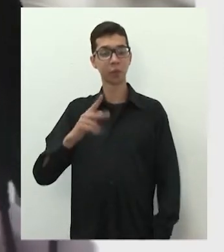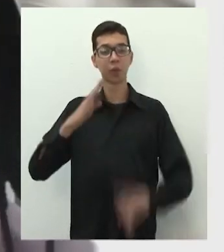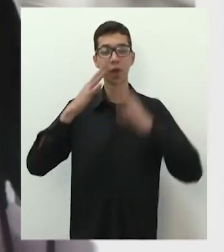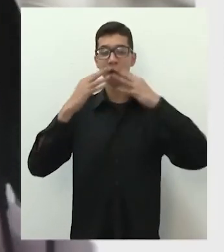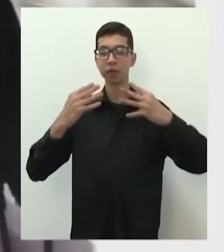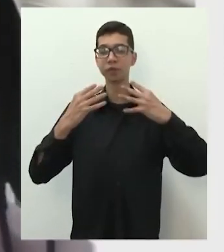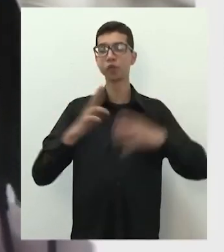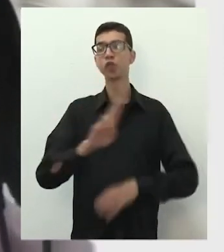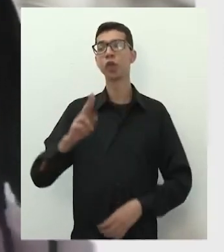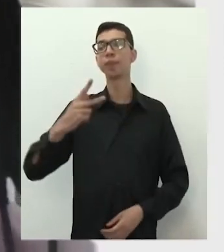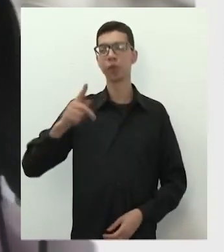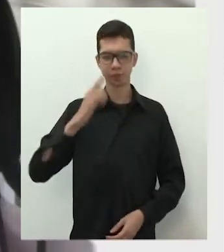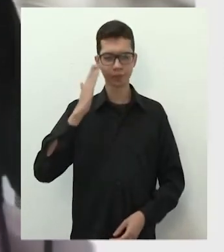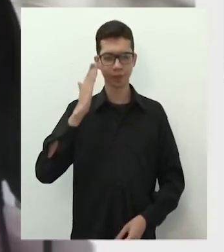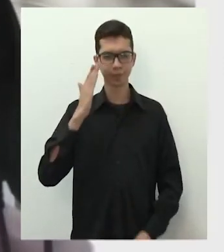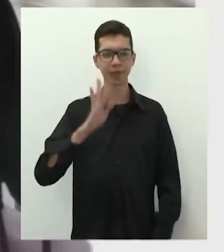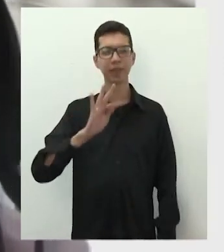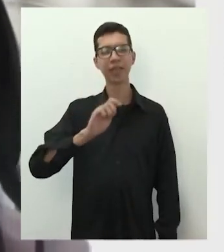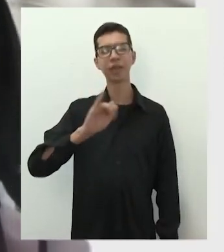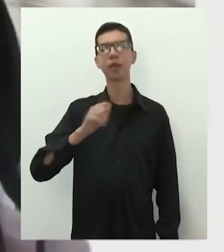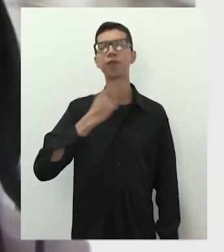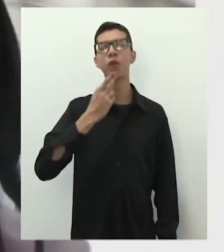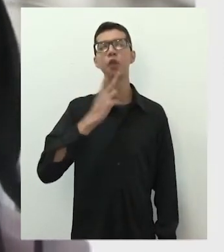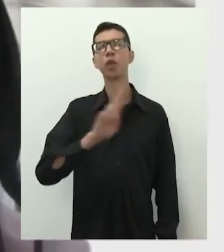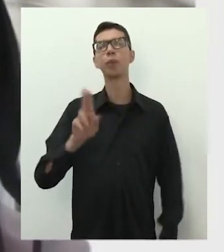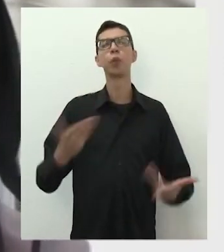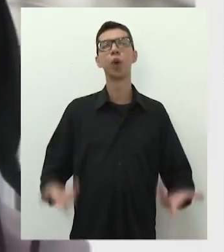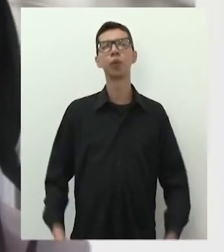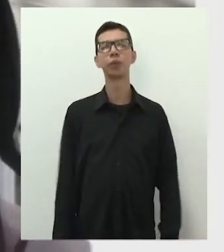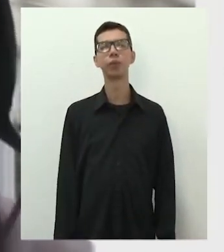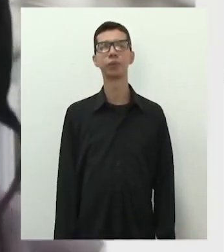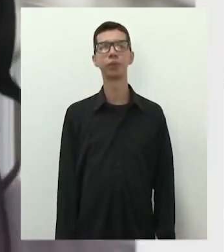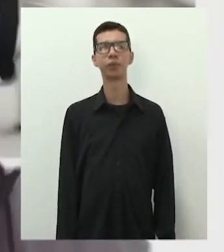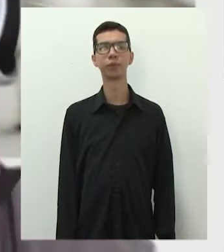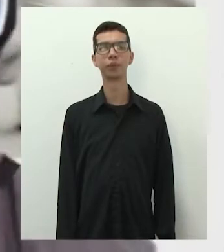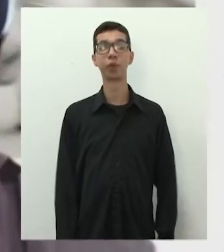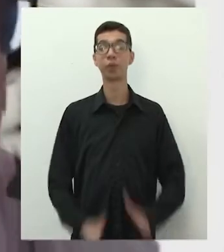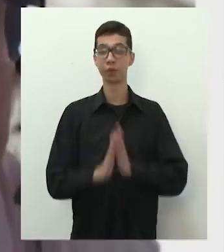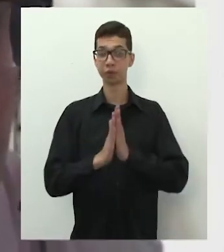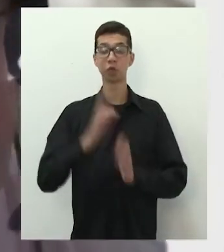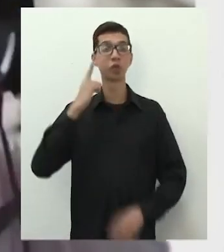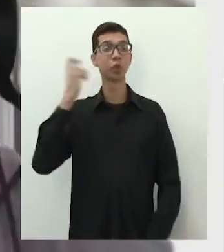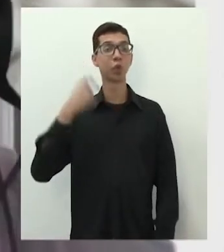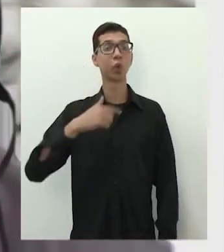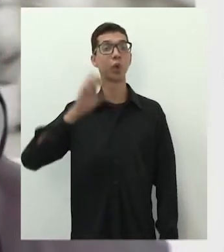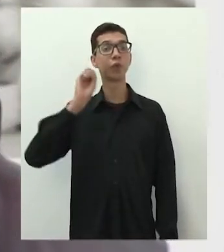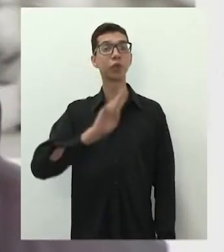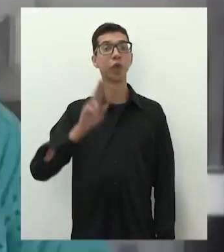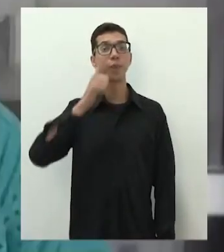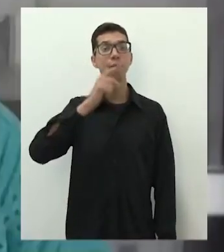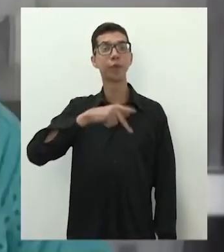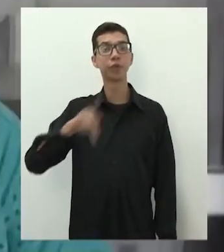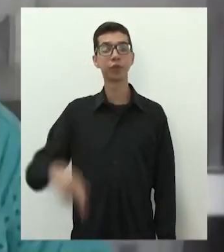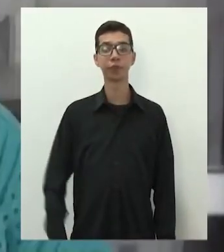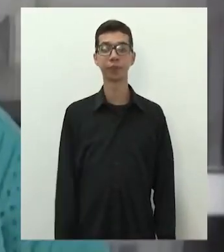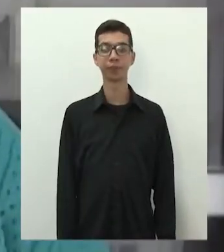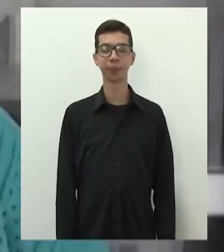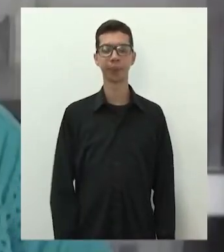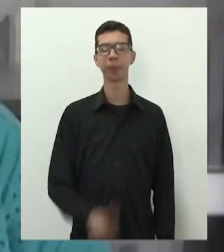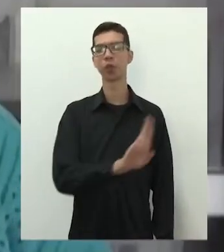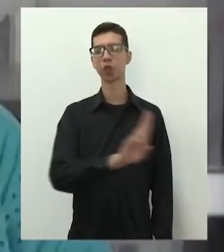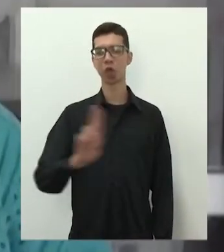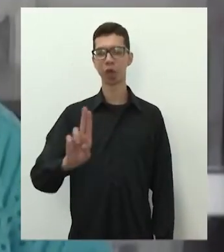F-O-M-O. O que significa FOMO? Né? Isso, o pessoal do estúdio está fazendo aí o compartilhamento. O FOMO significa